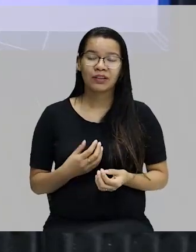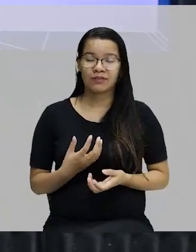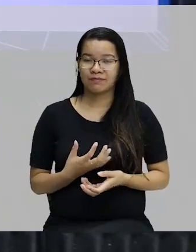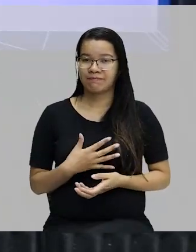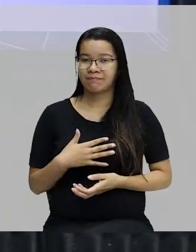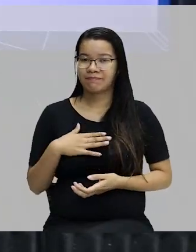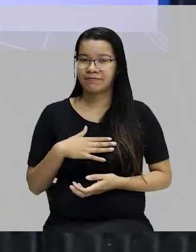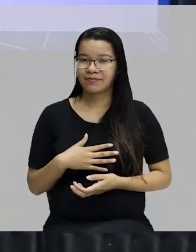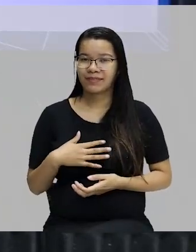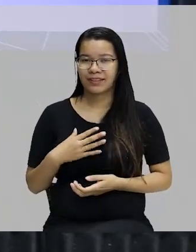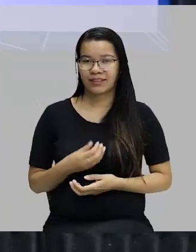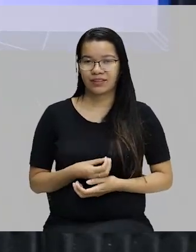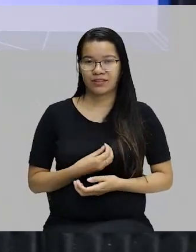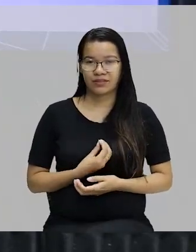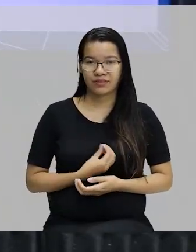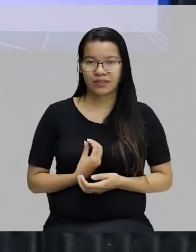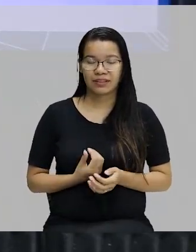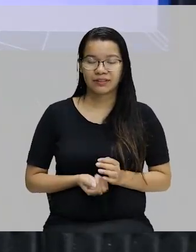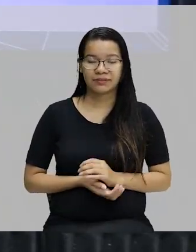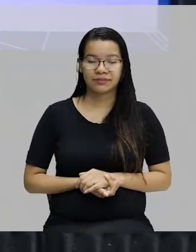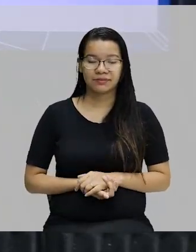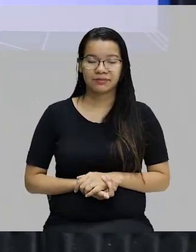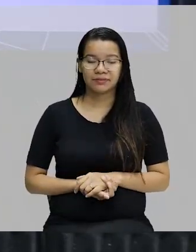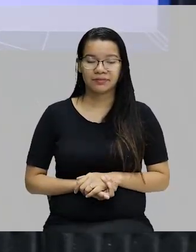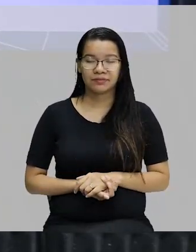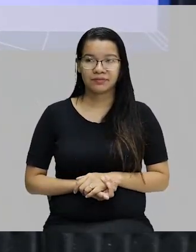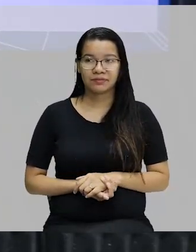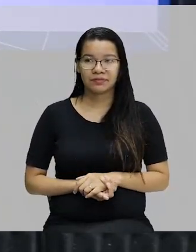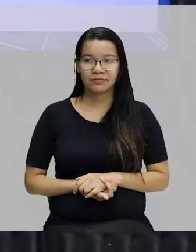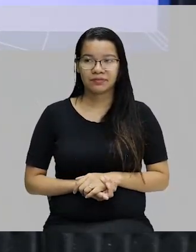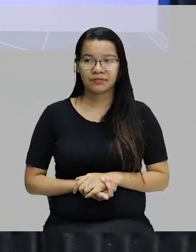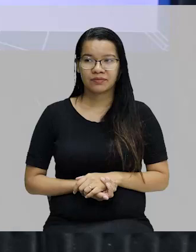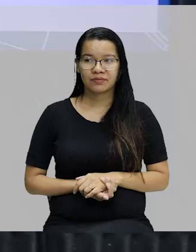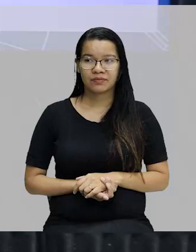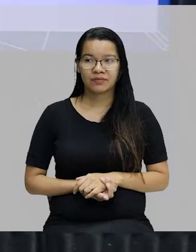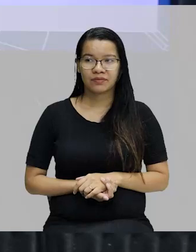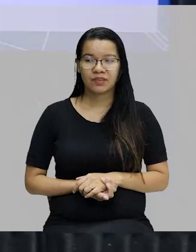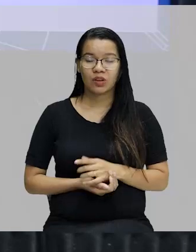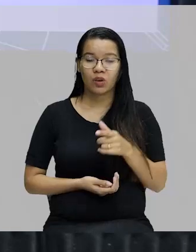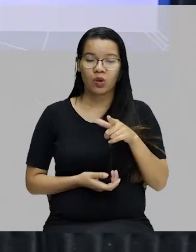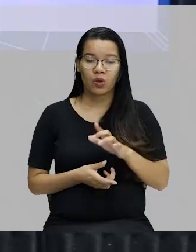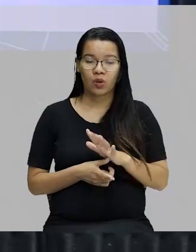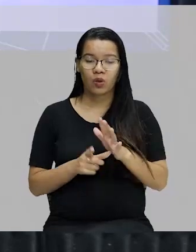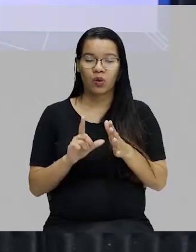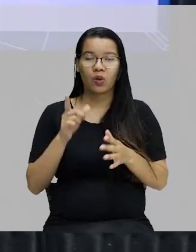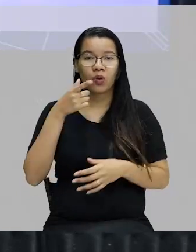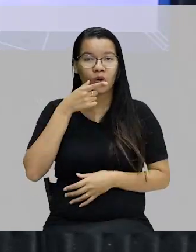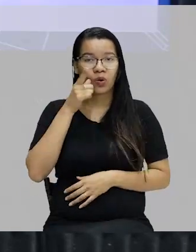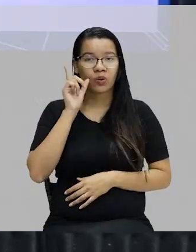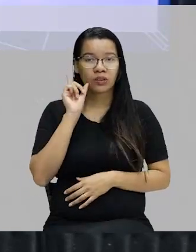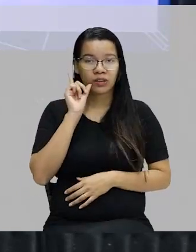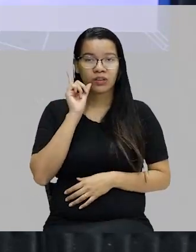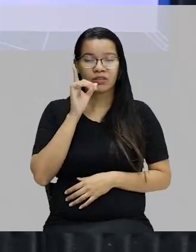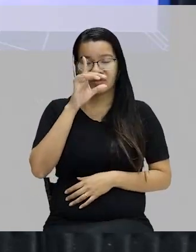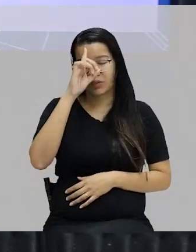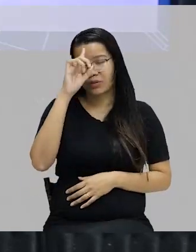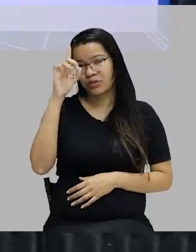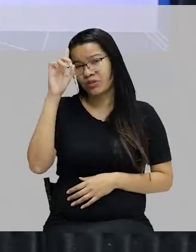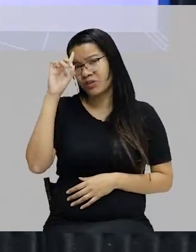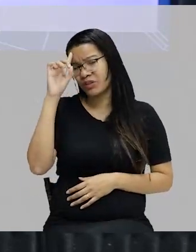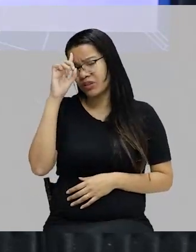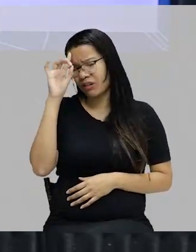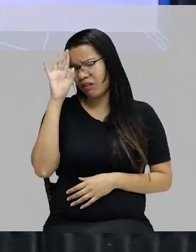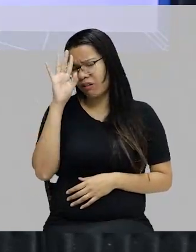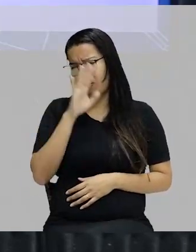de levar a sua vida. Yesterday was a terrible day. Ontem foi um dia terrível. No exemplo